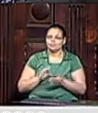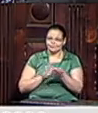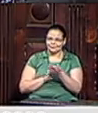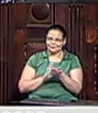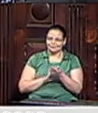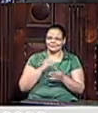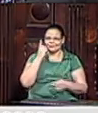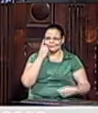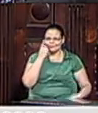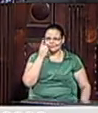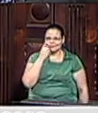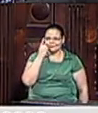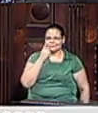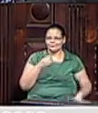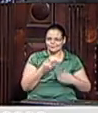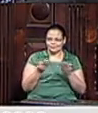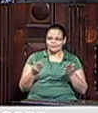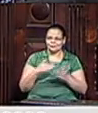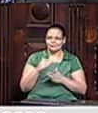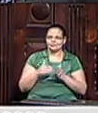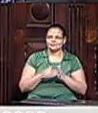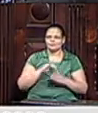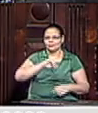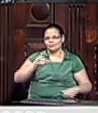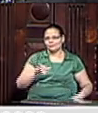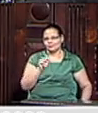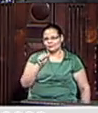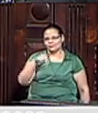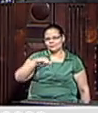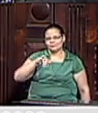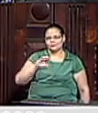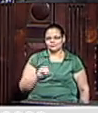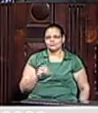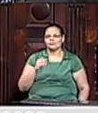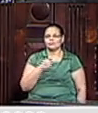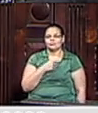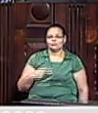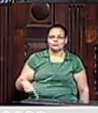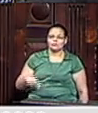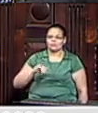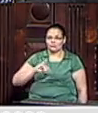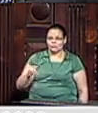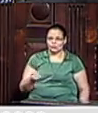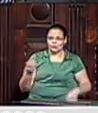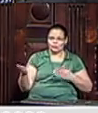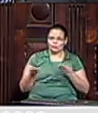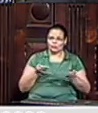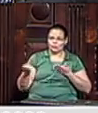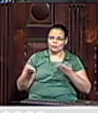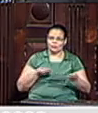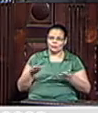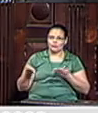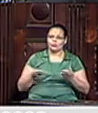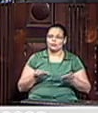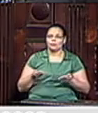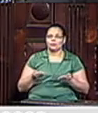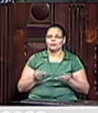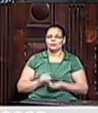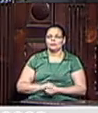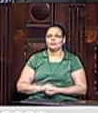Parabéns, deputado. Para os deputados. Deputado Jânio, a presidência aproveita e convida o senhor para estar conosco aqui na